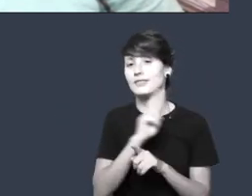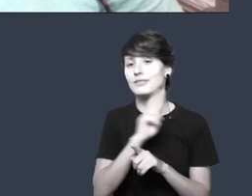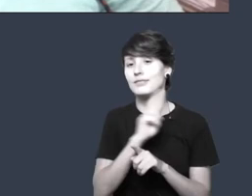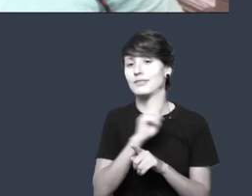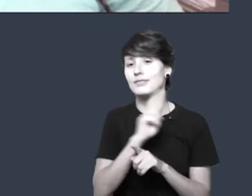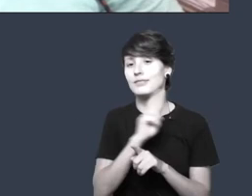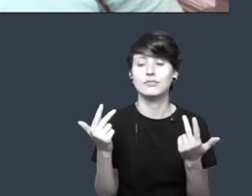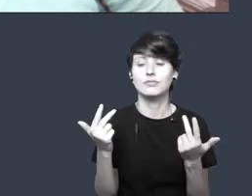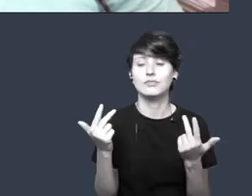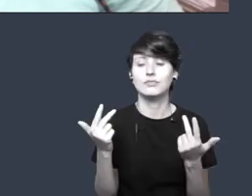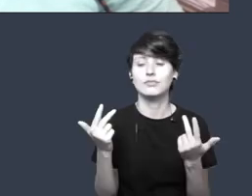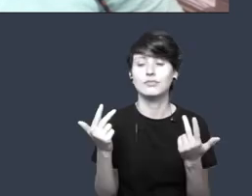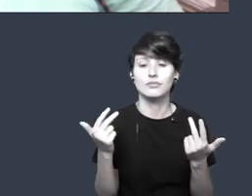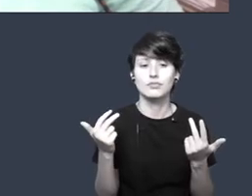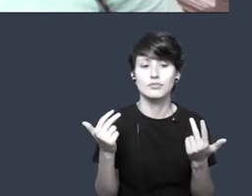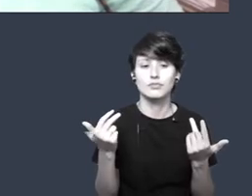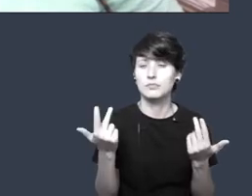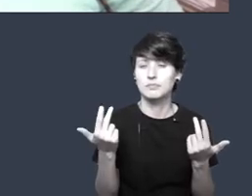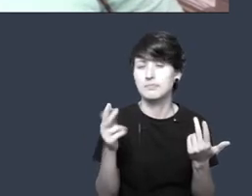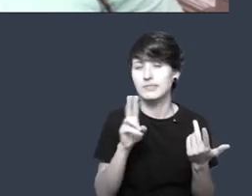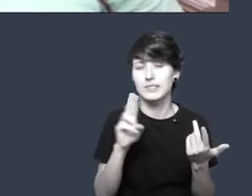fosse...